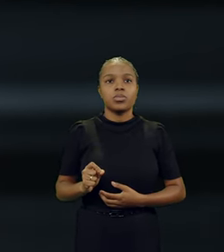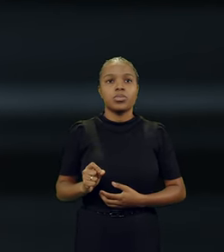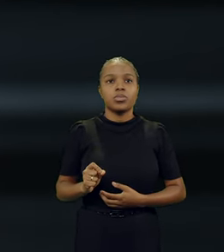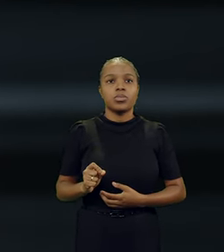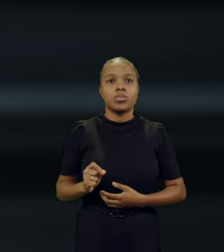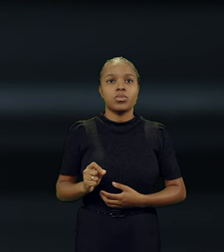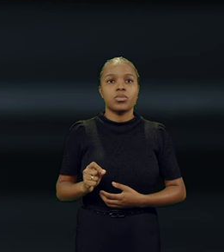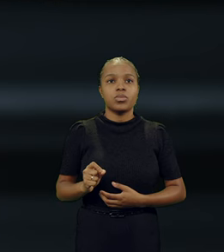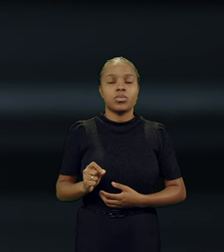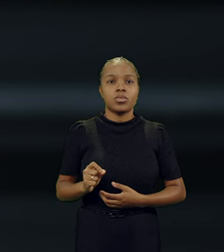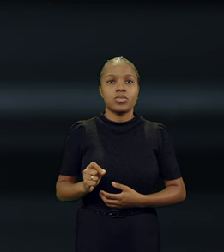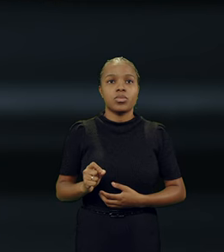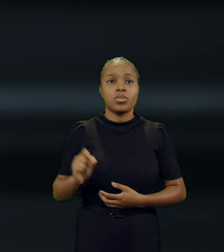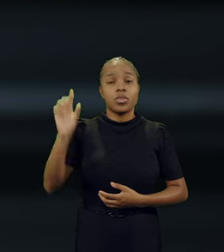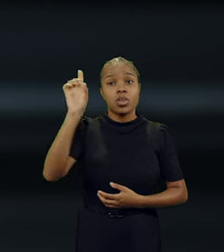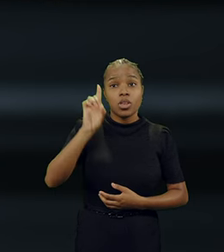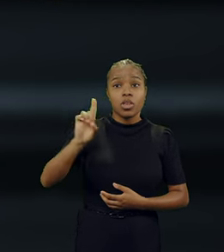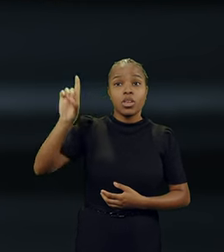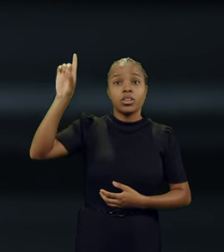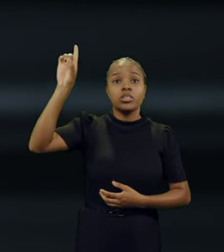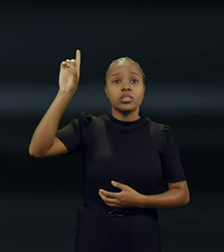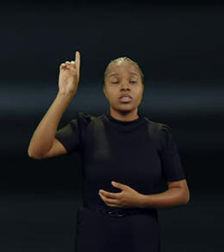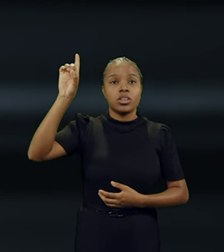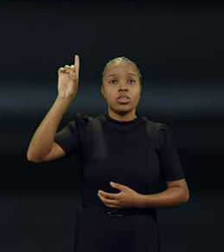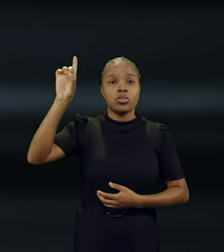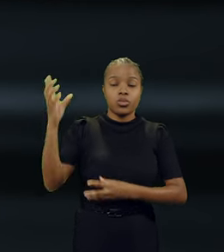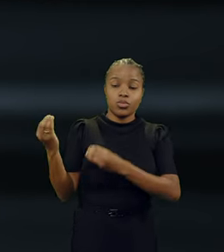pegou da costela de Adão,